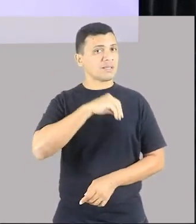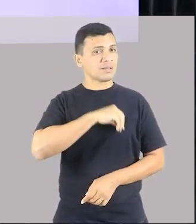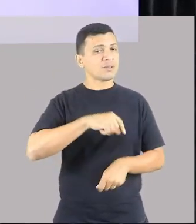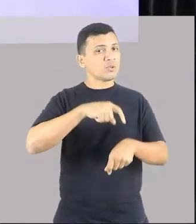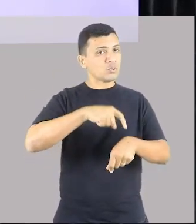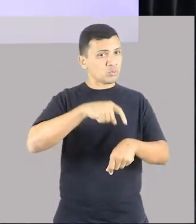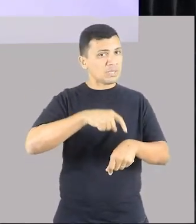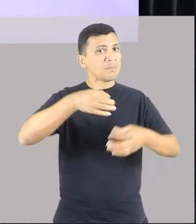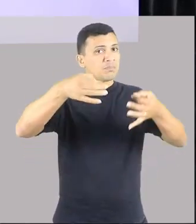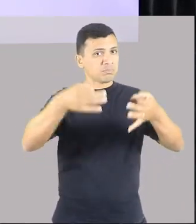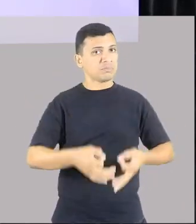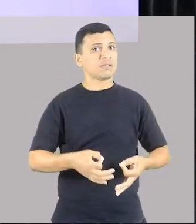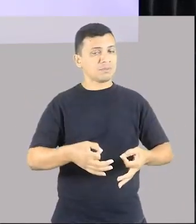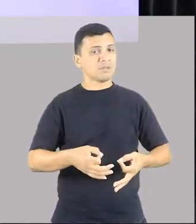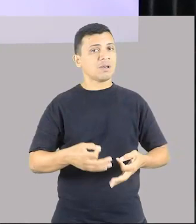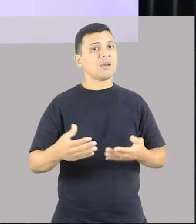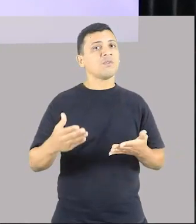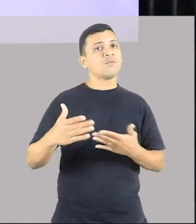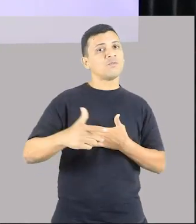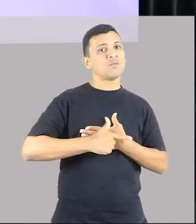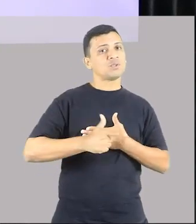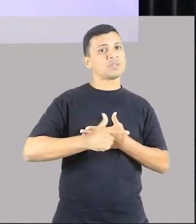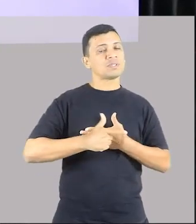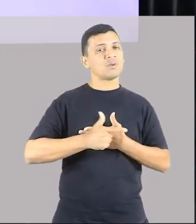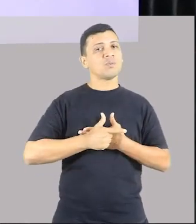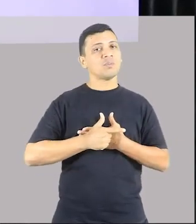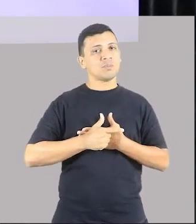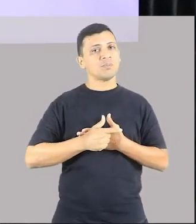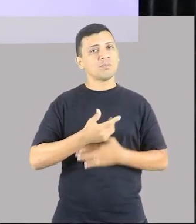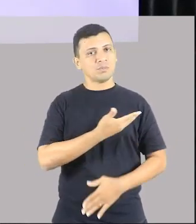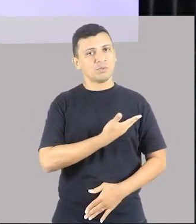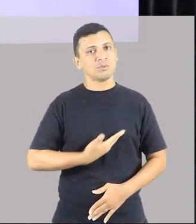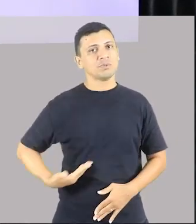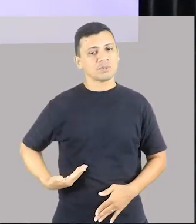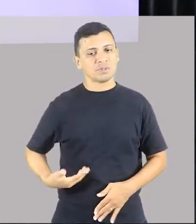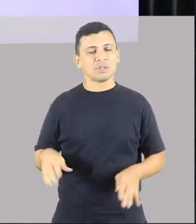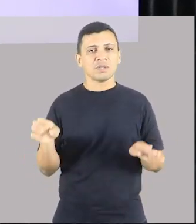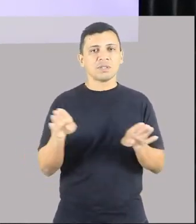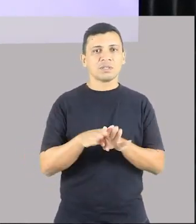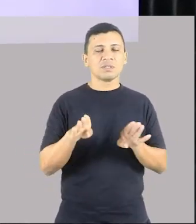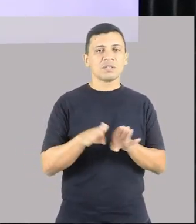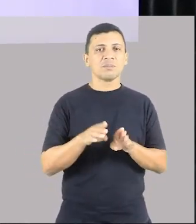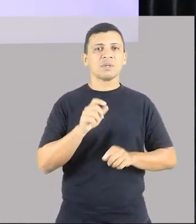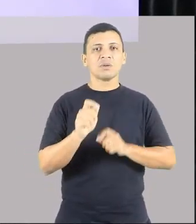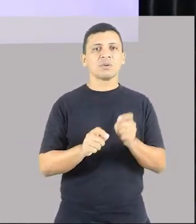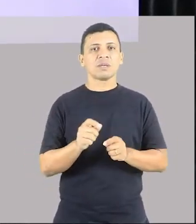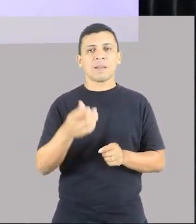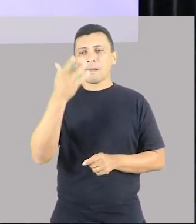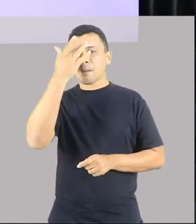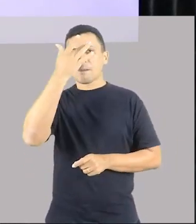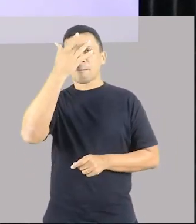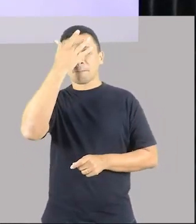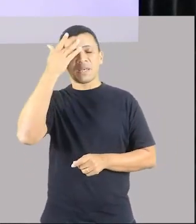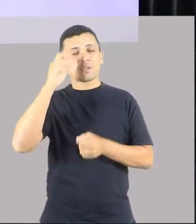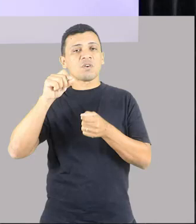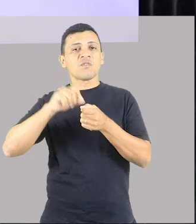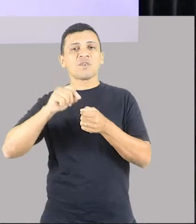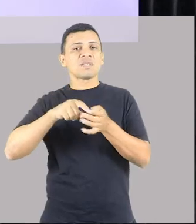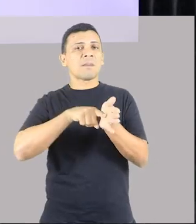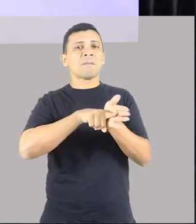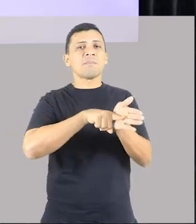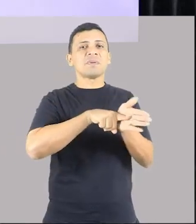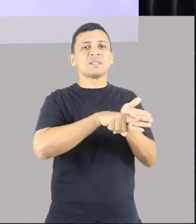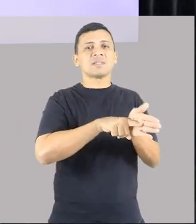bem determinado, uma função pública, como é no caso de um recenseador do IBGE, que ocupa